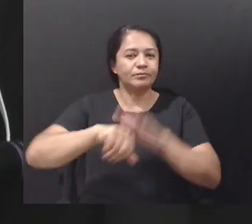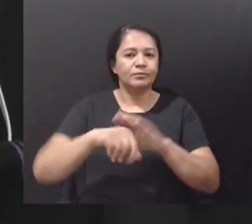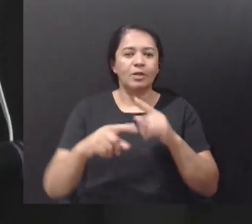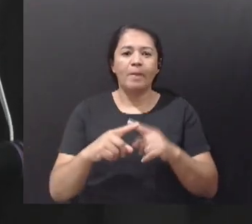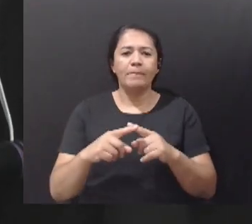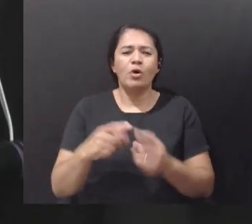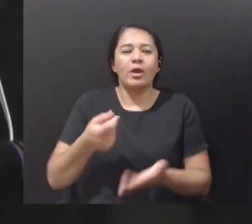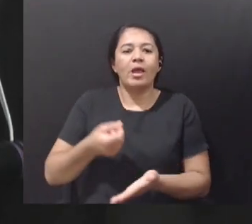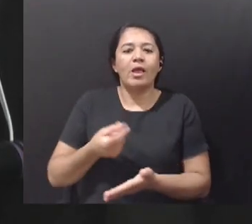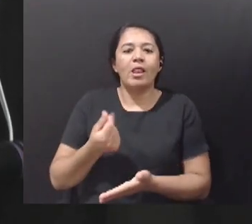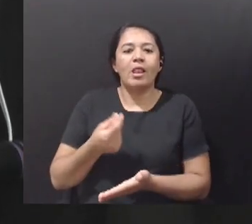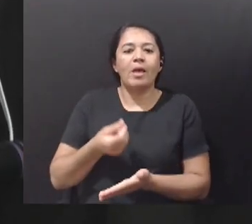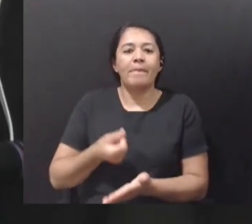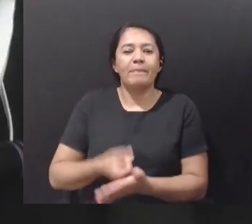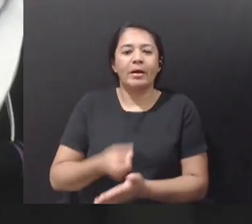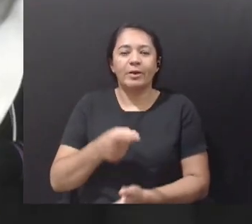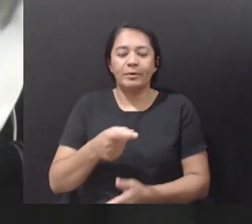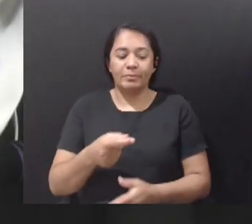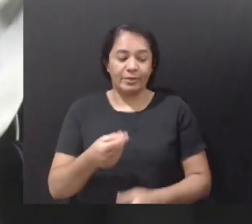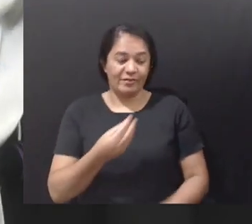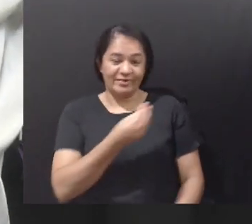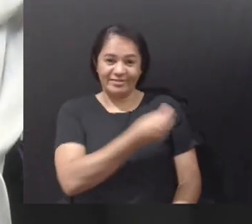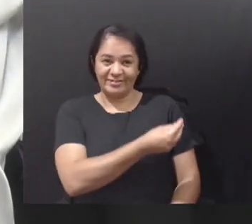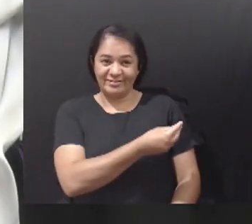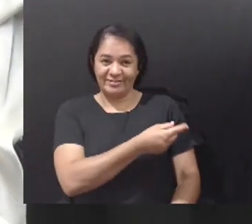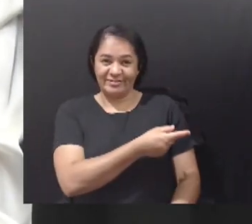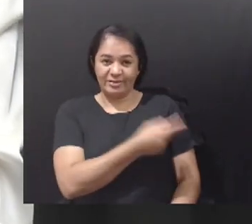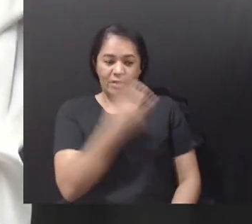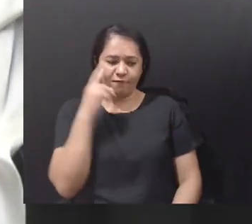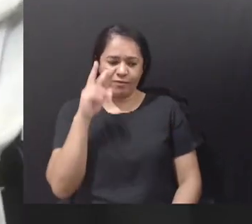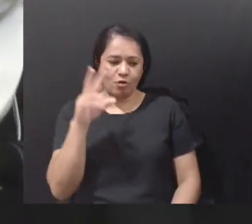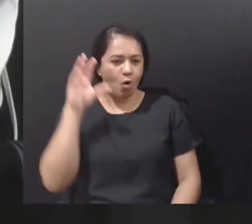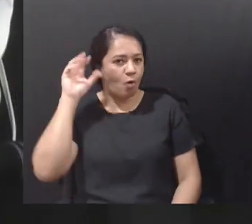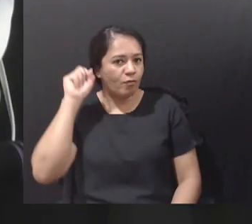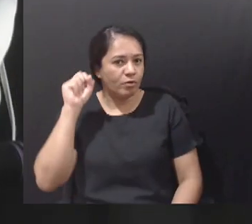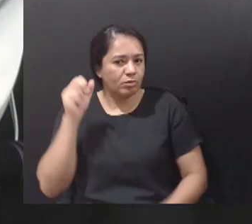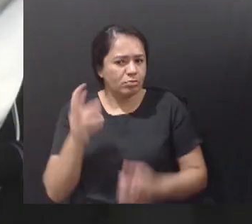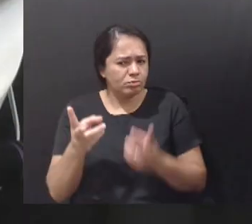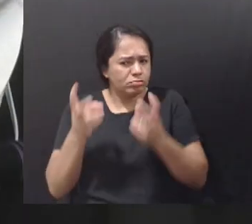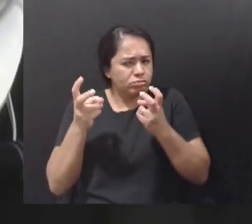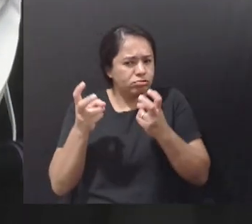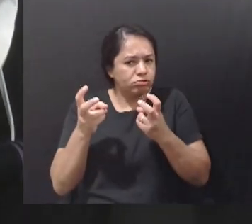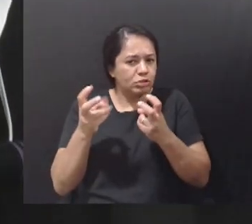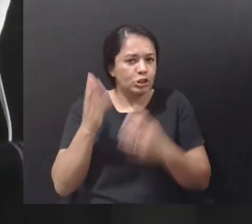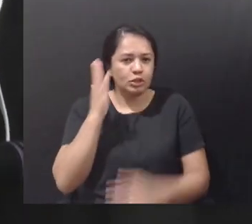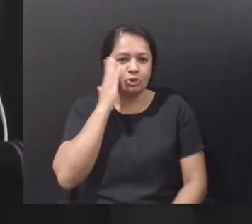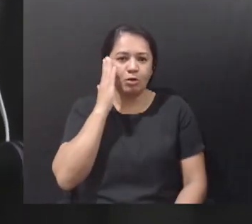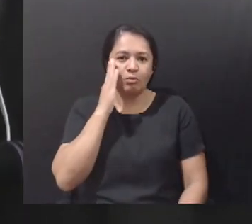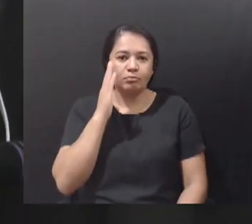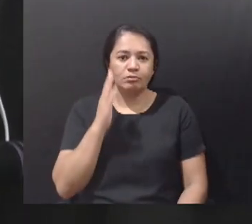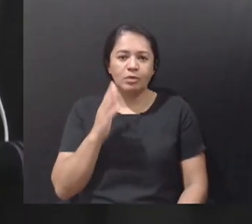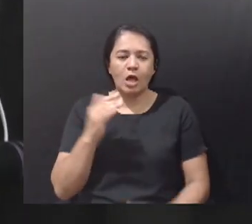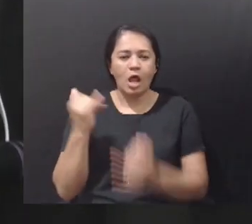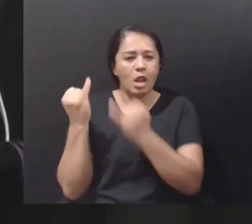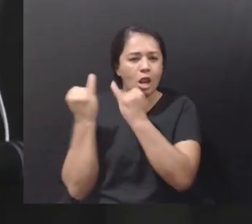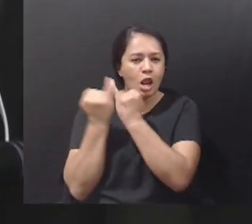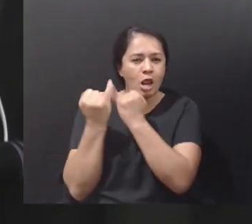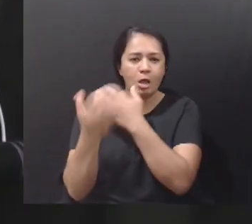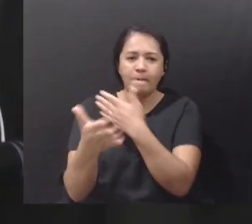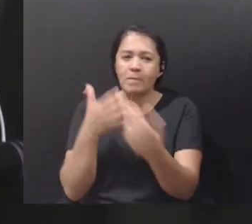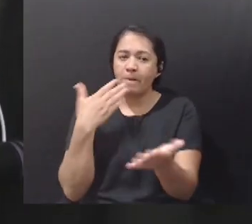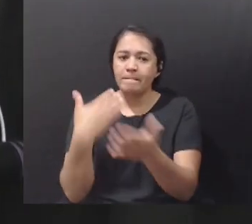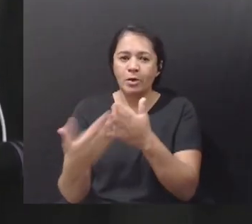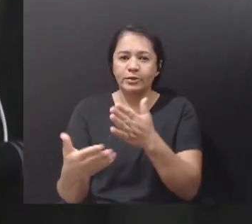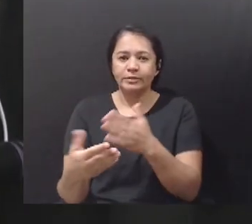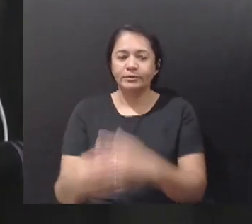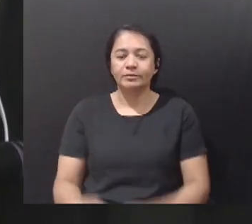Porque você dá à pessoa que viu, que ouviu, que soube, né? Que ouviu a fofoca, não importa o que seja, você dá ela